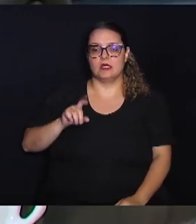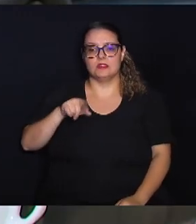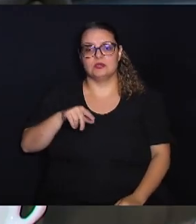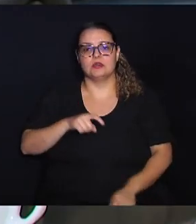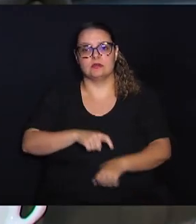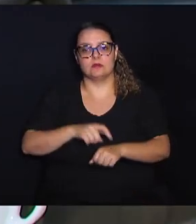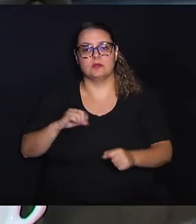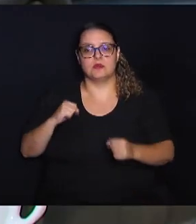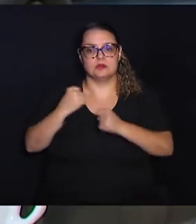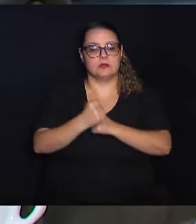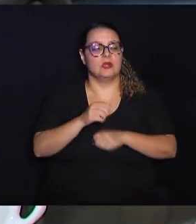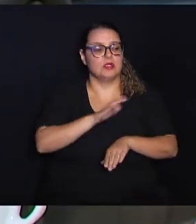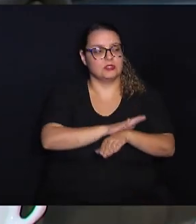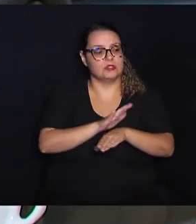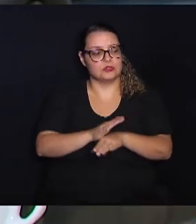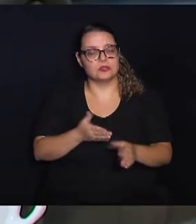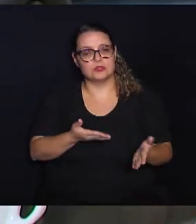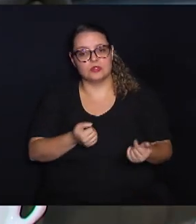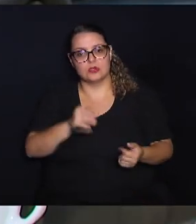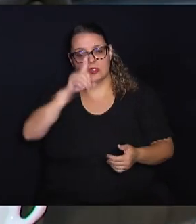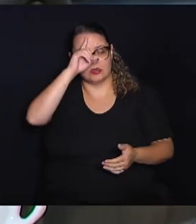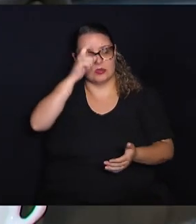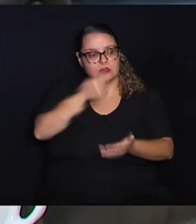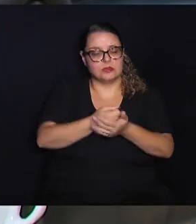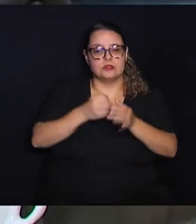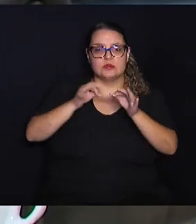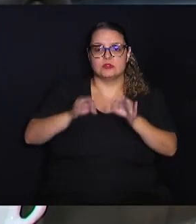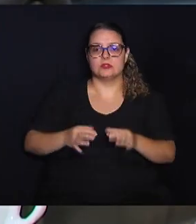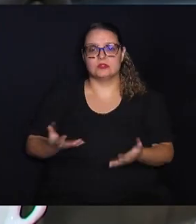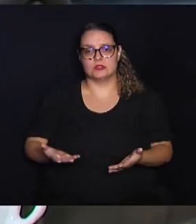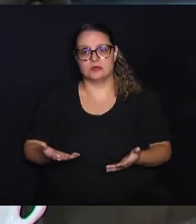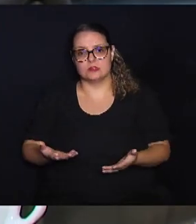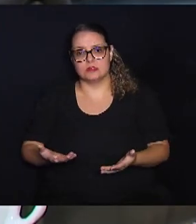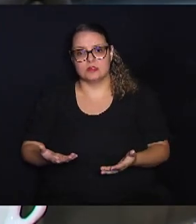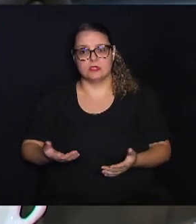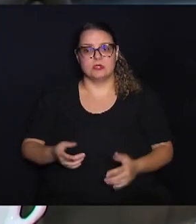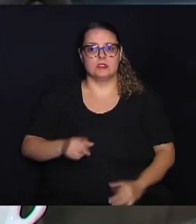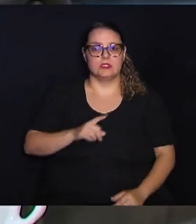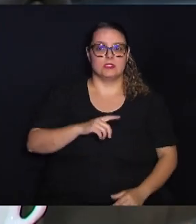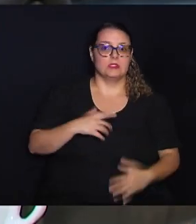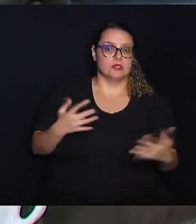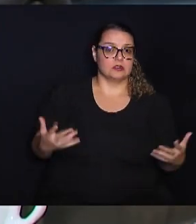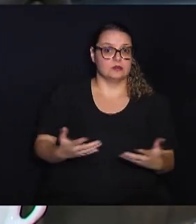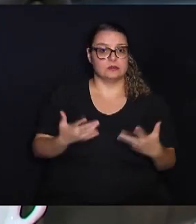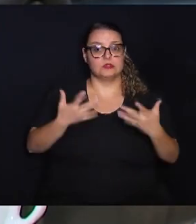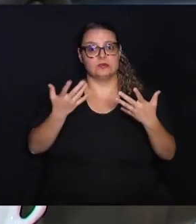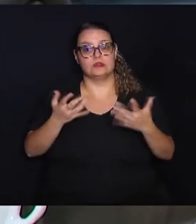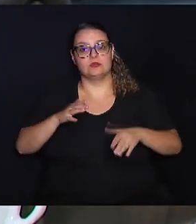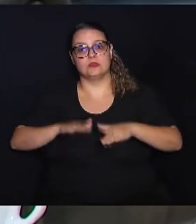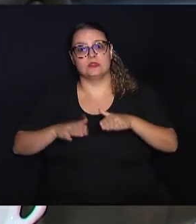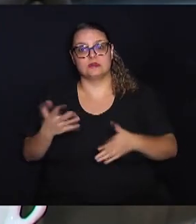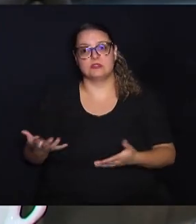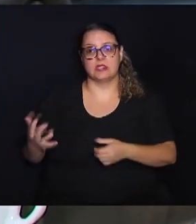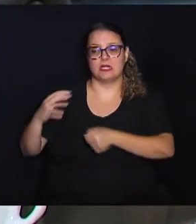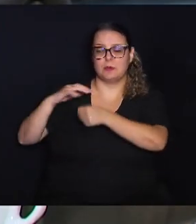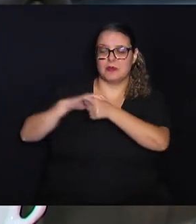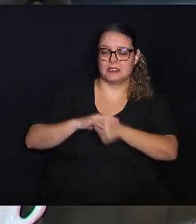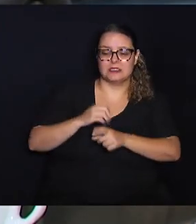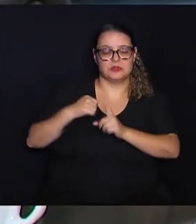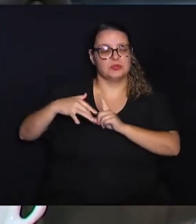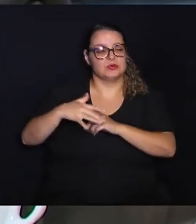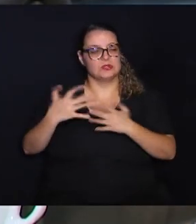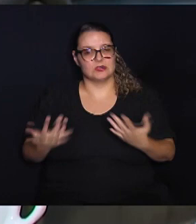os jovens a tomar as decisões corretas, né, em dizer não, resistir muitas vezes à pressão da sociedade, pressão